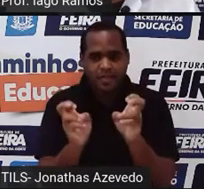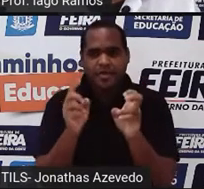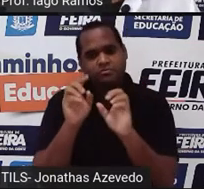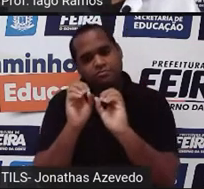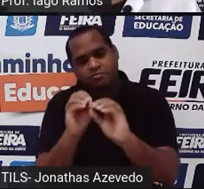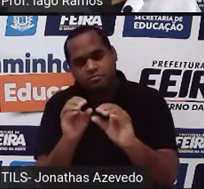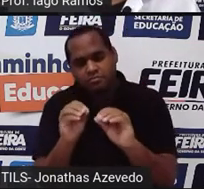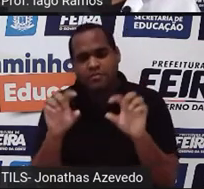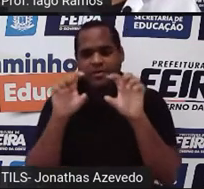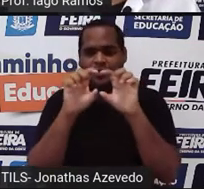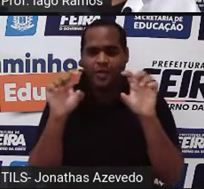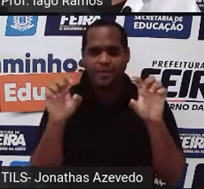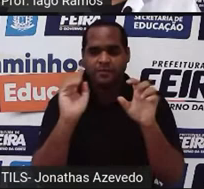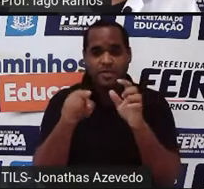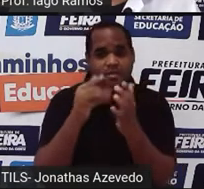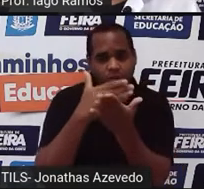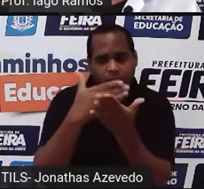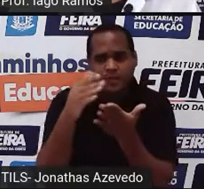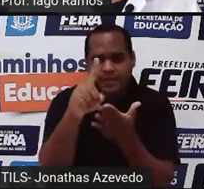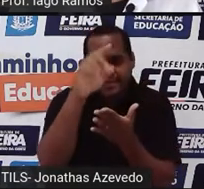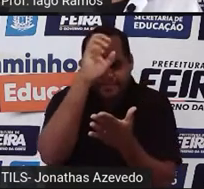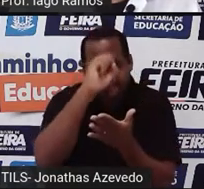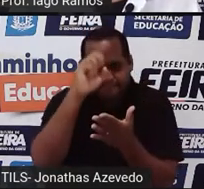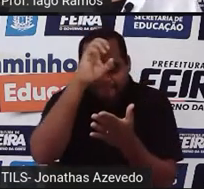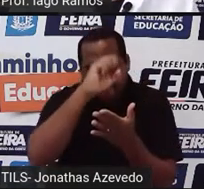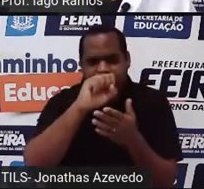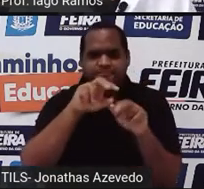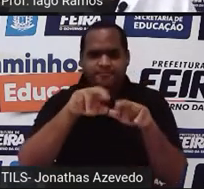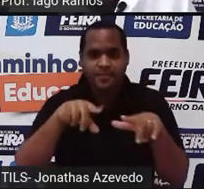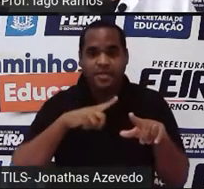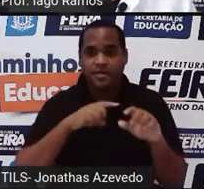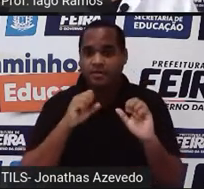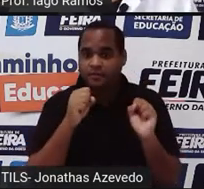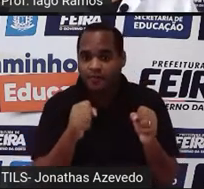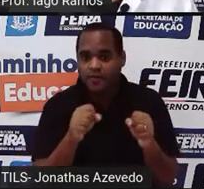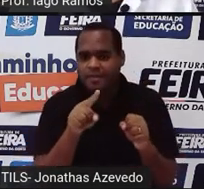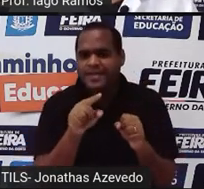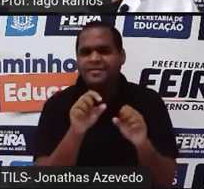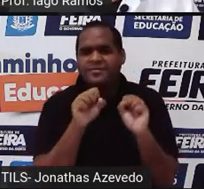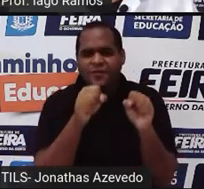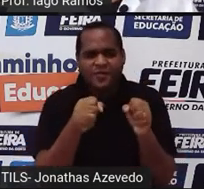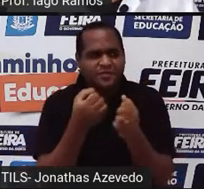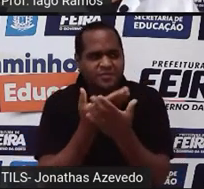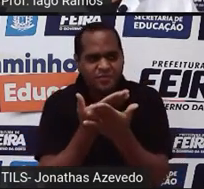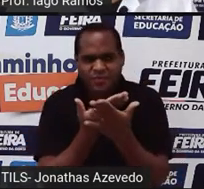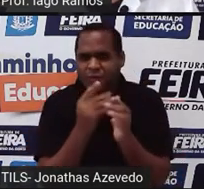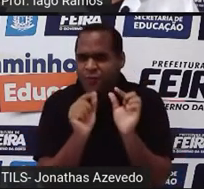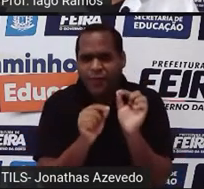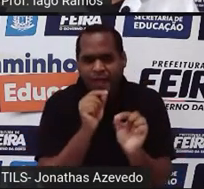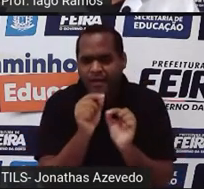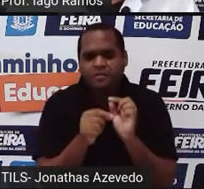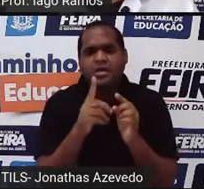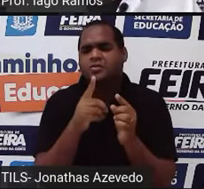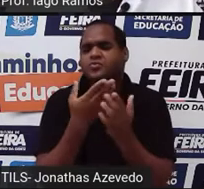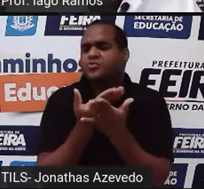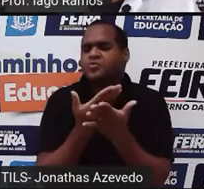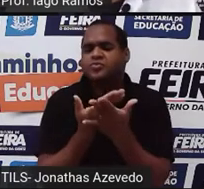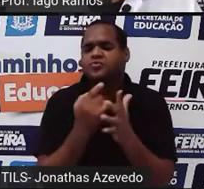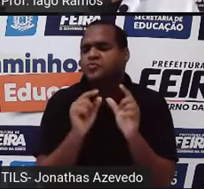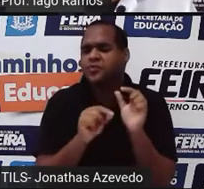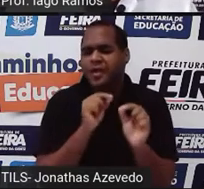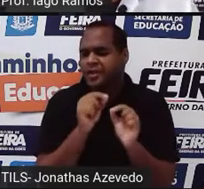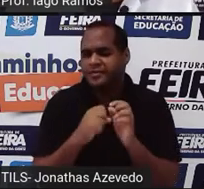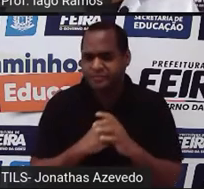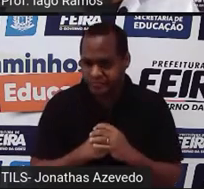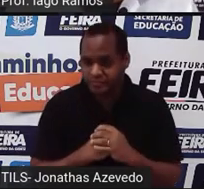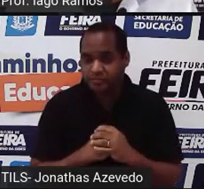tema que a gente já começou a aprender, mas o que é que a gente está estudando? O que é que nós estamos estudando, né? Desde